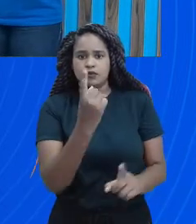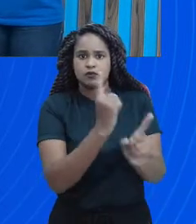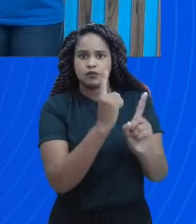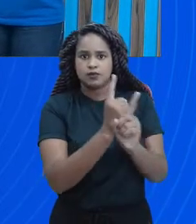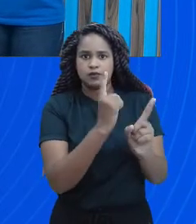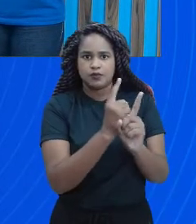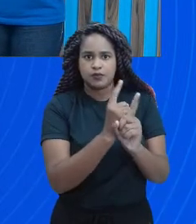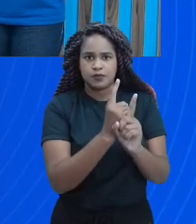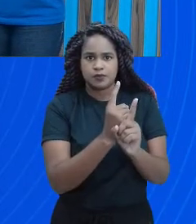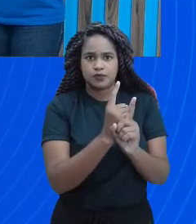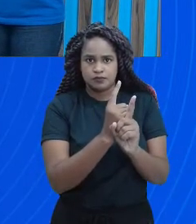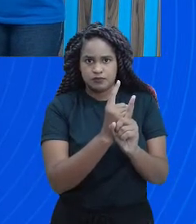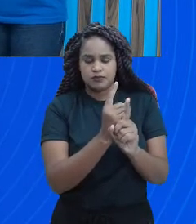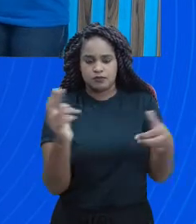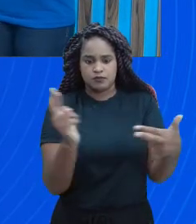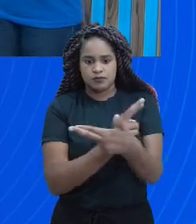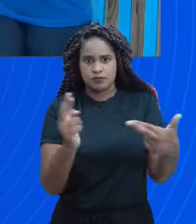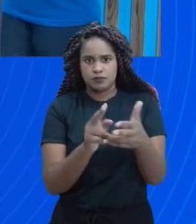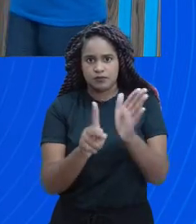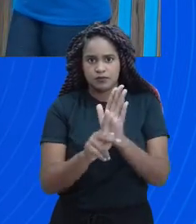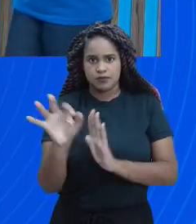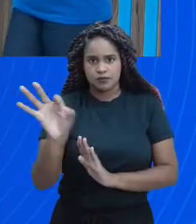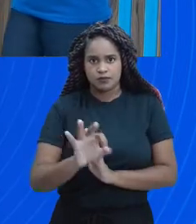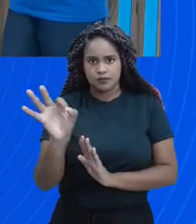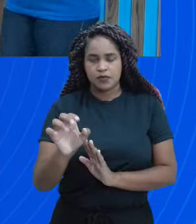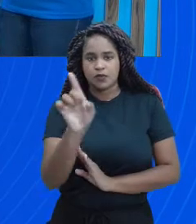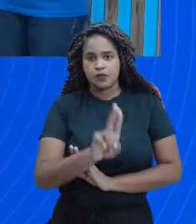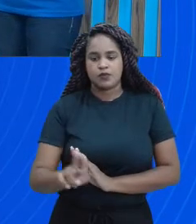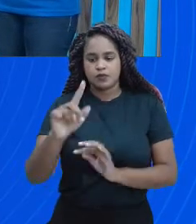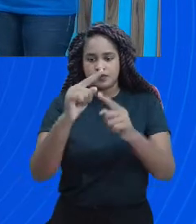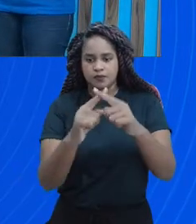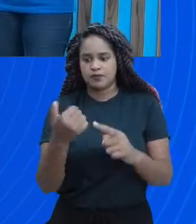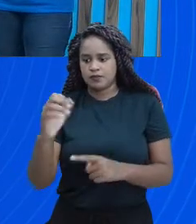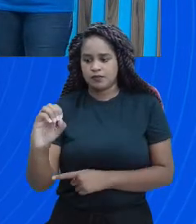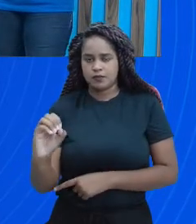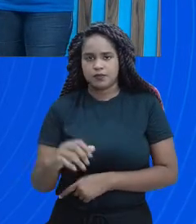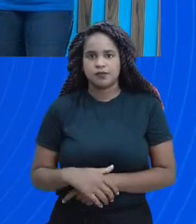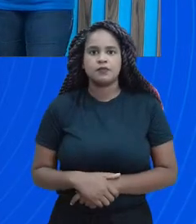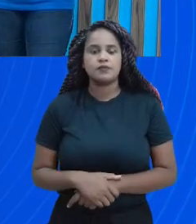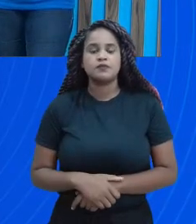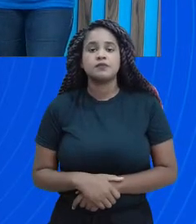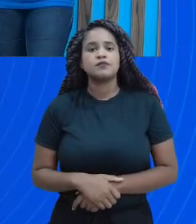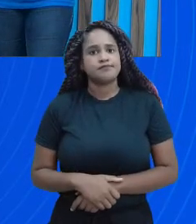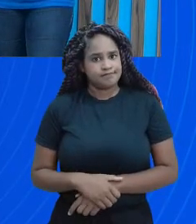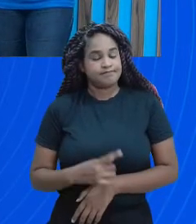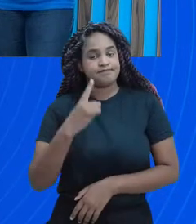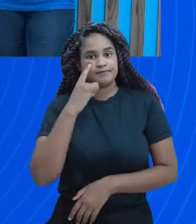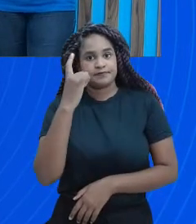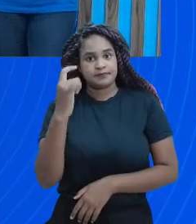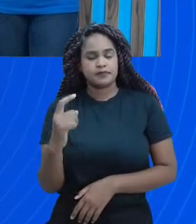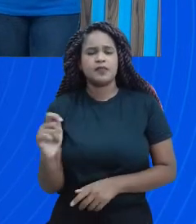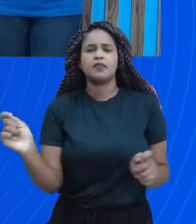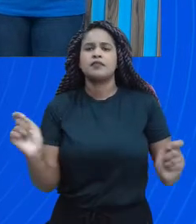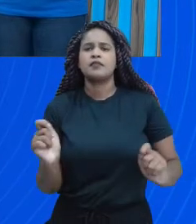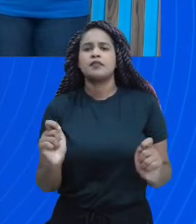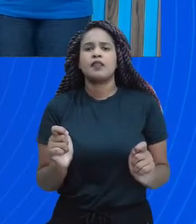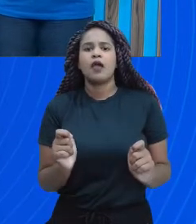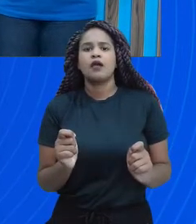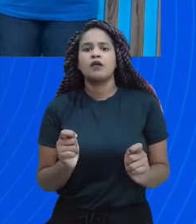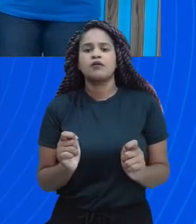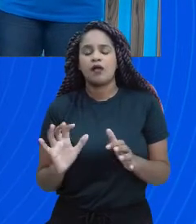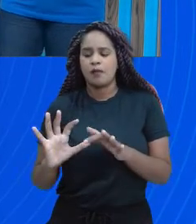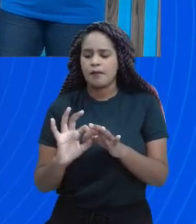descobri, relacionando essa porcentagem, utilizando a multiplicação por 10. Então, vê como é interessante, a gente começa puxando o